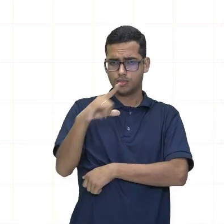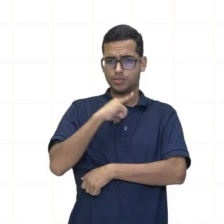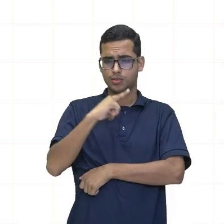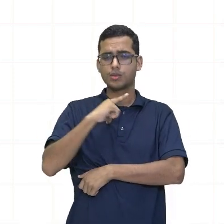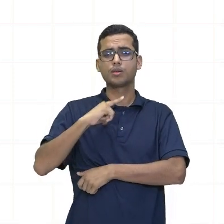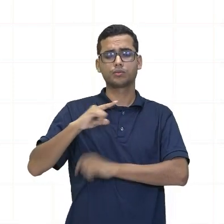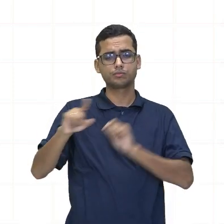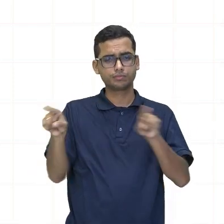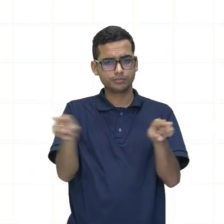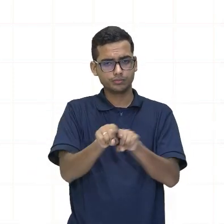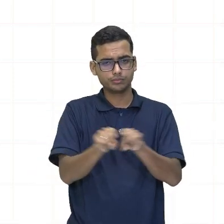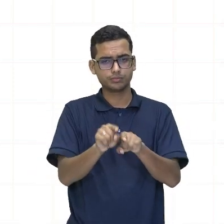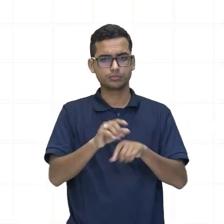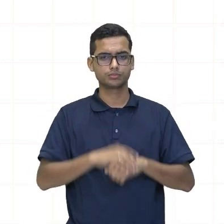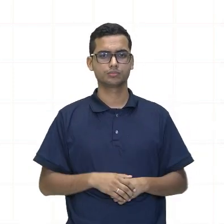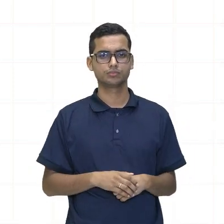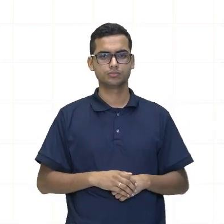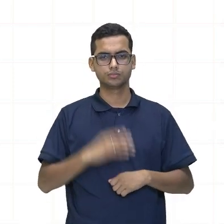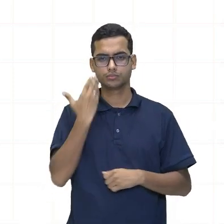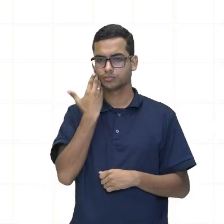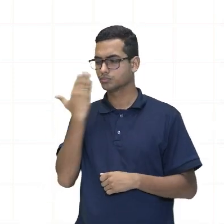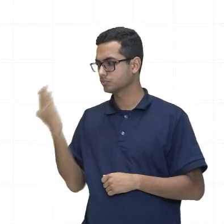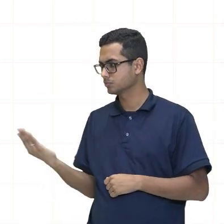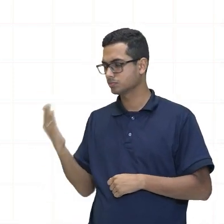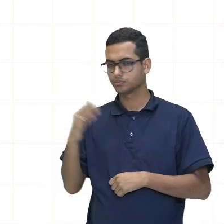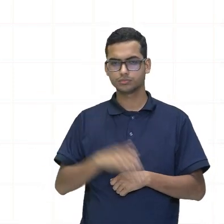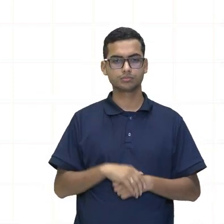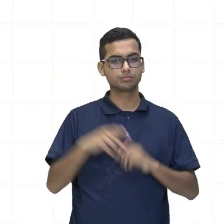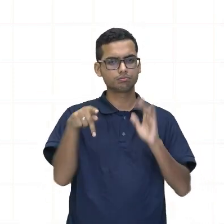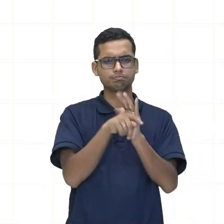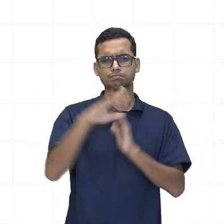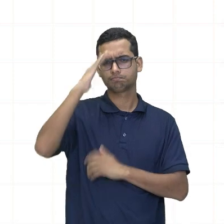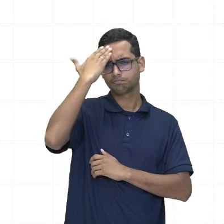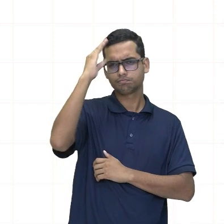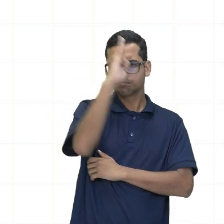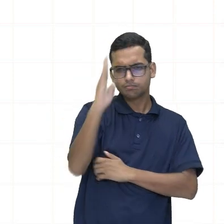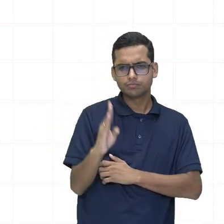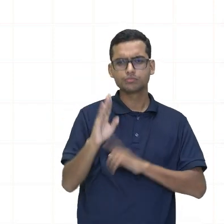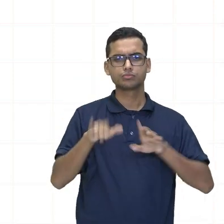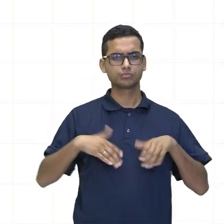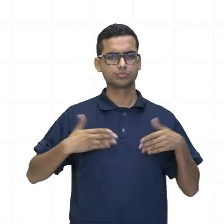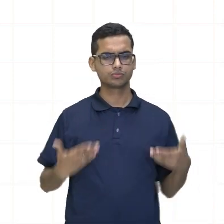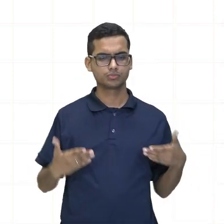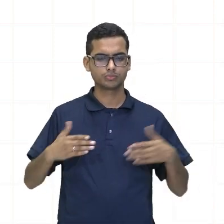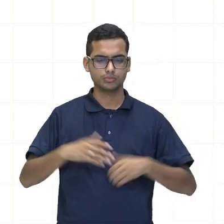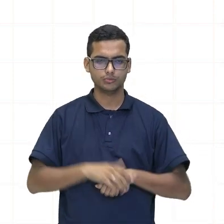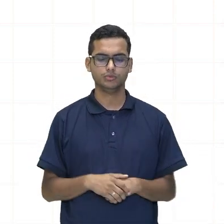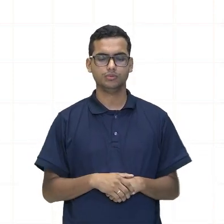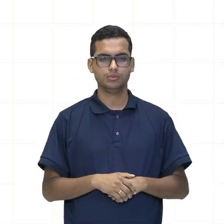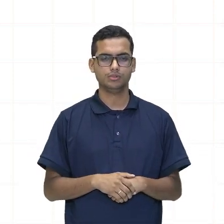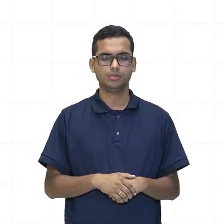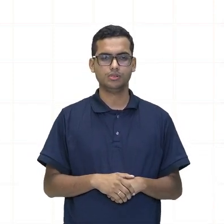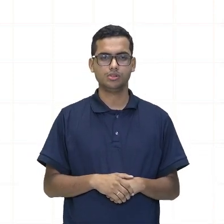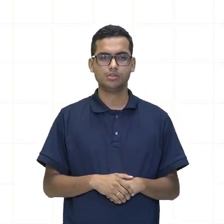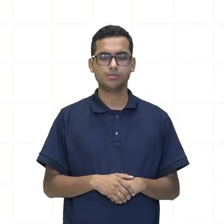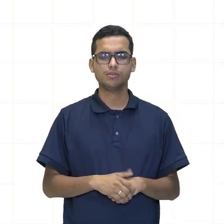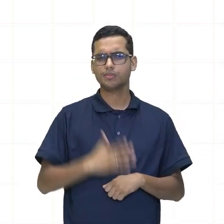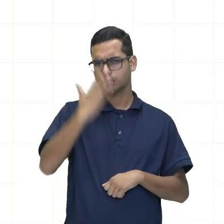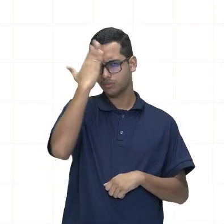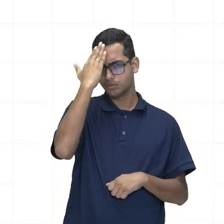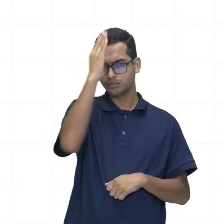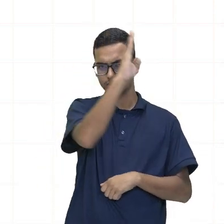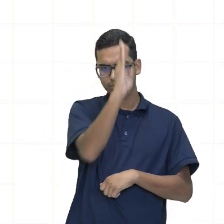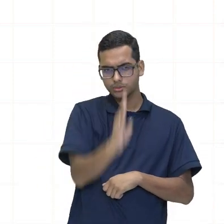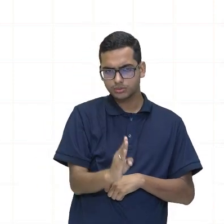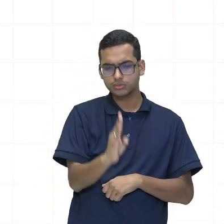né? Quais os fusos horários aí que o Brasil ele compreende? A gente sabe que o território brasileiro ele